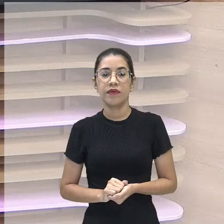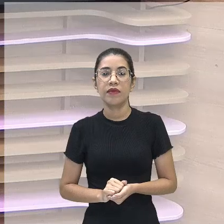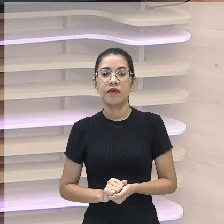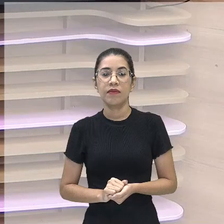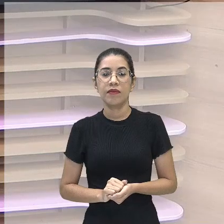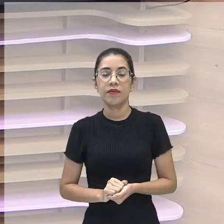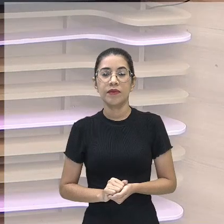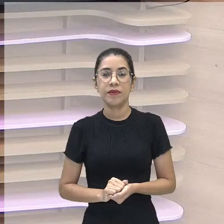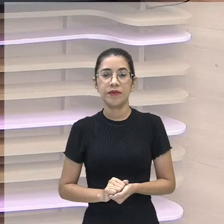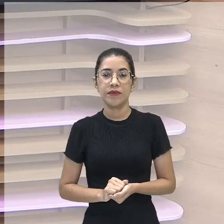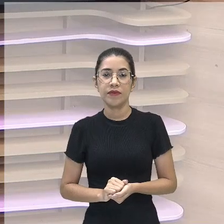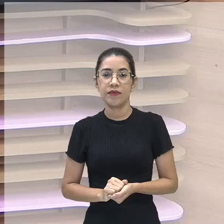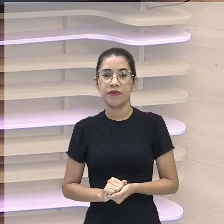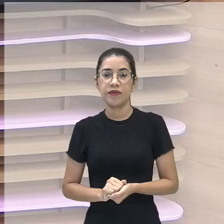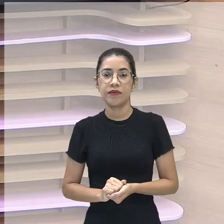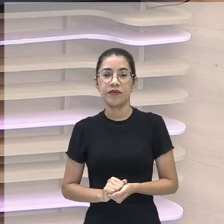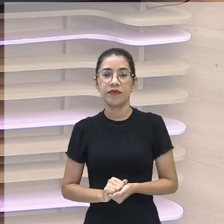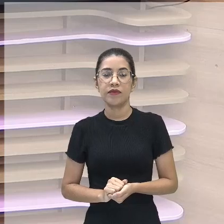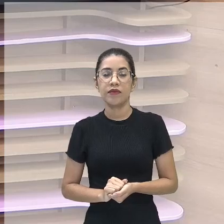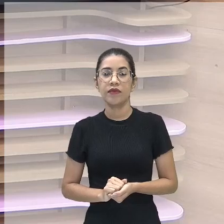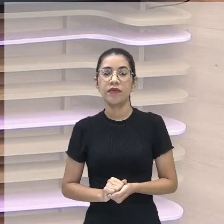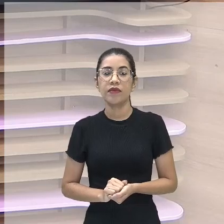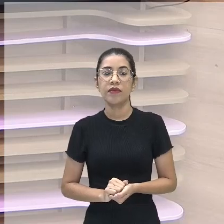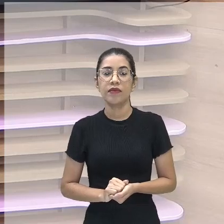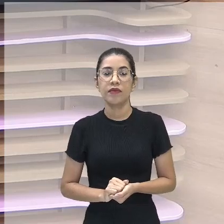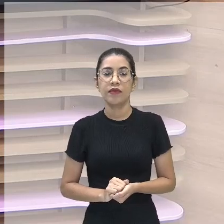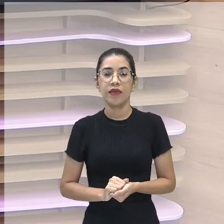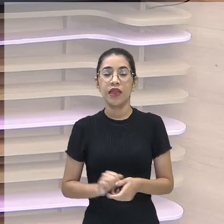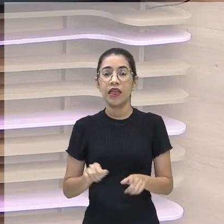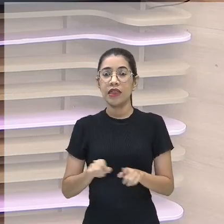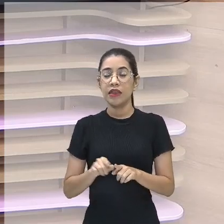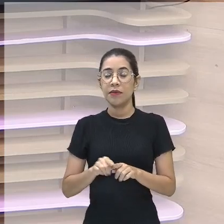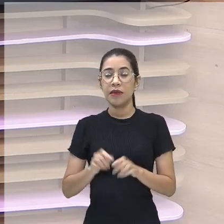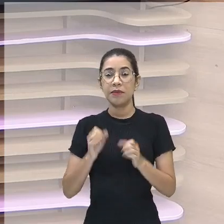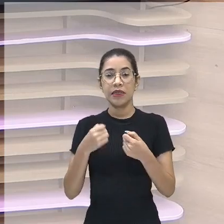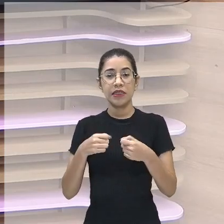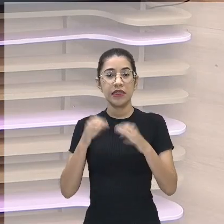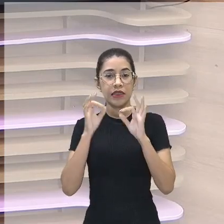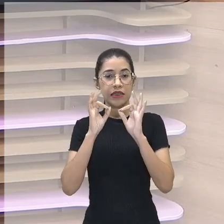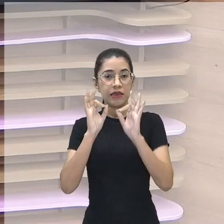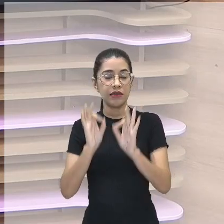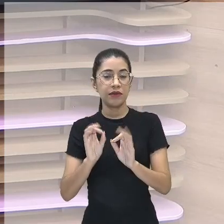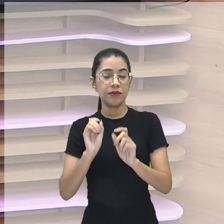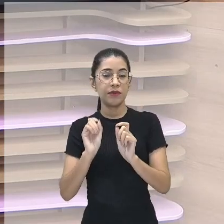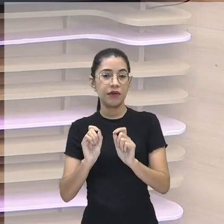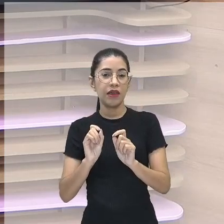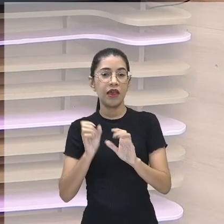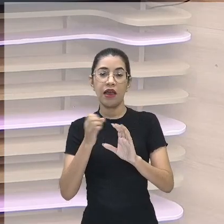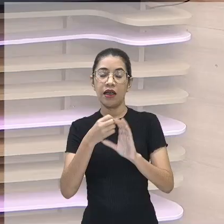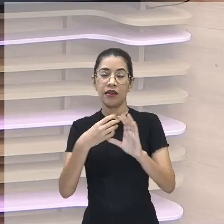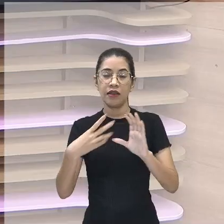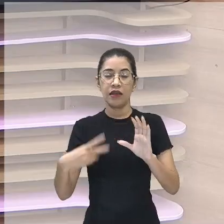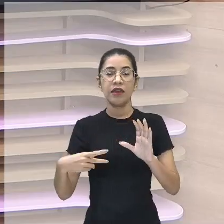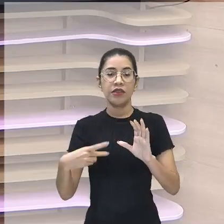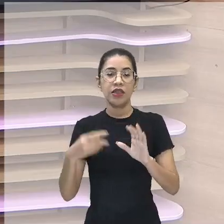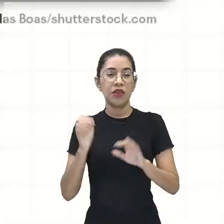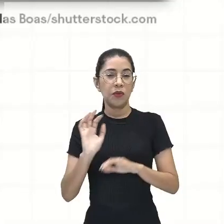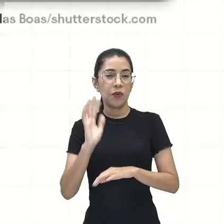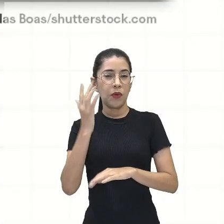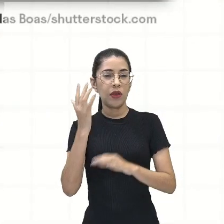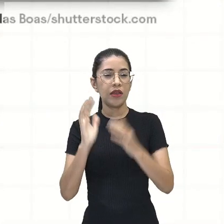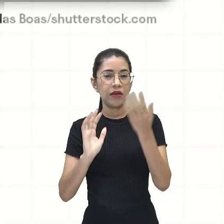área geográfica, tá bom? Além disso, a gente observa também, além dessas características físicas, nós temos